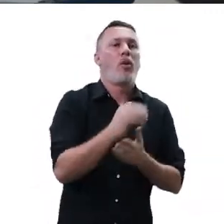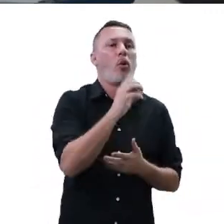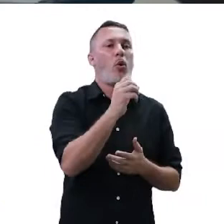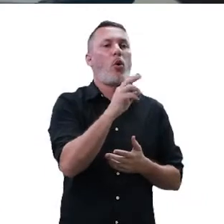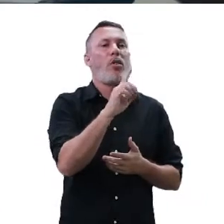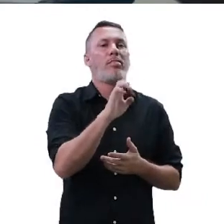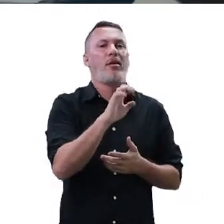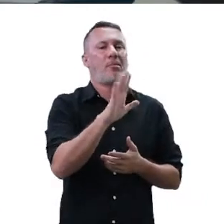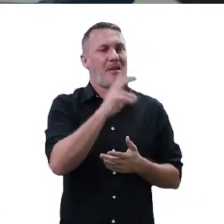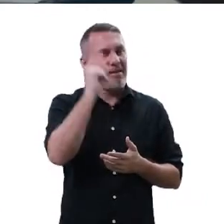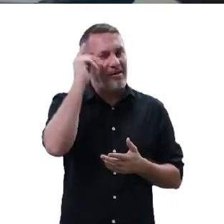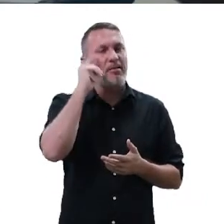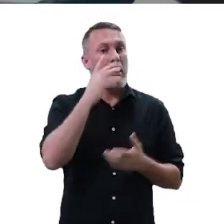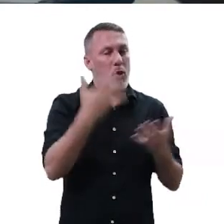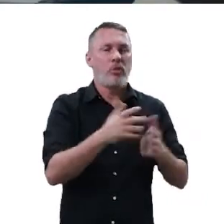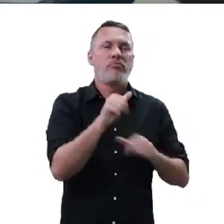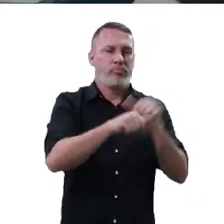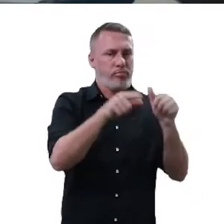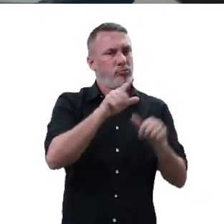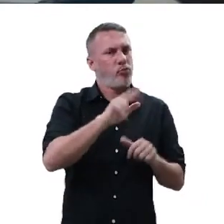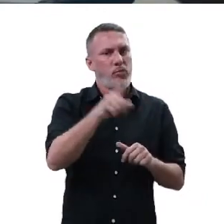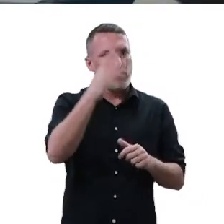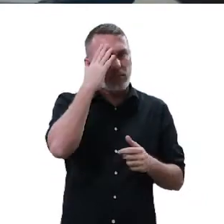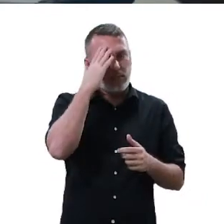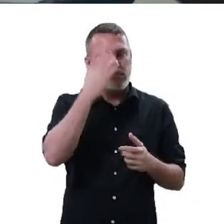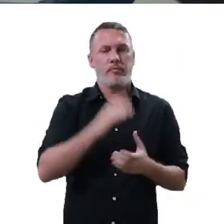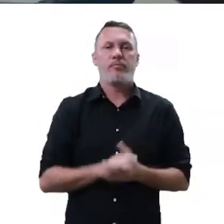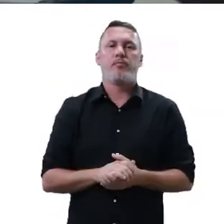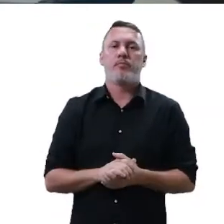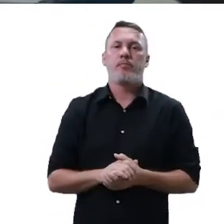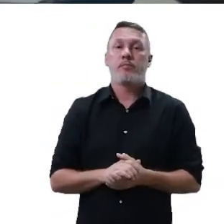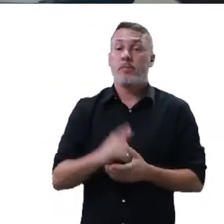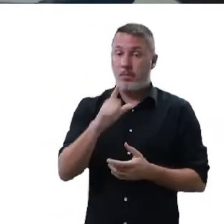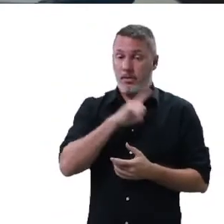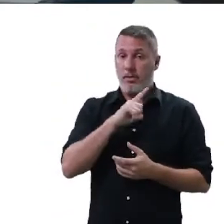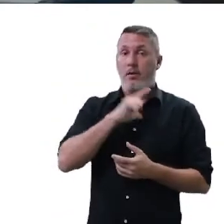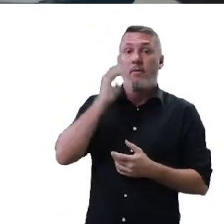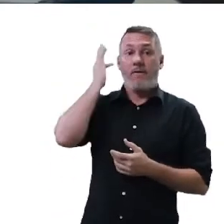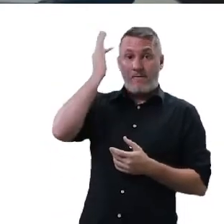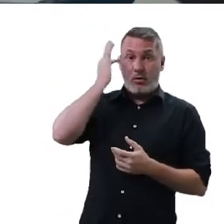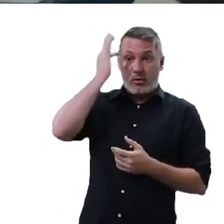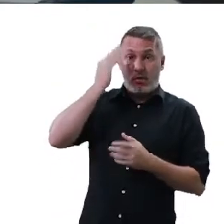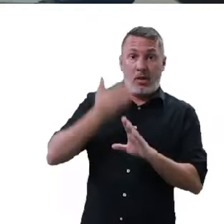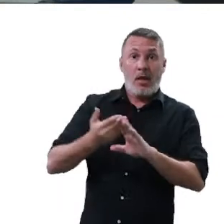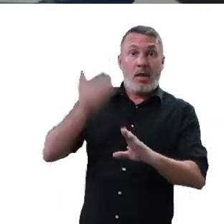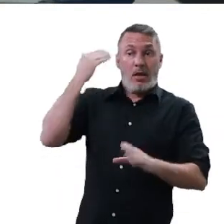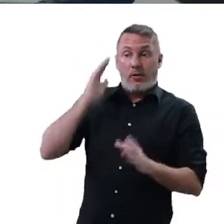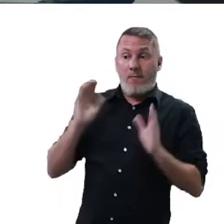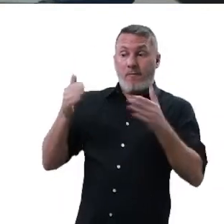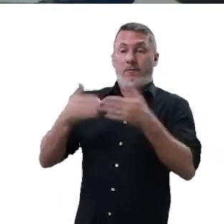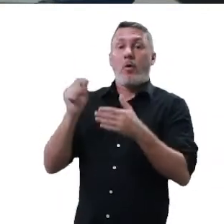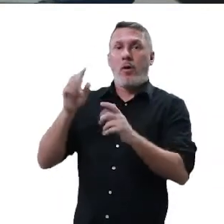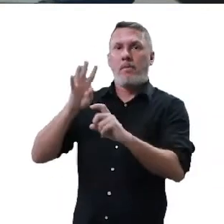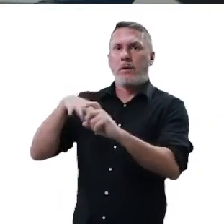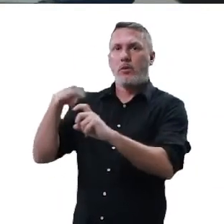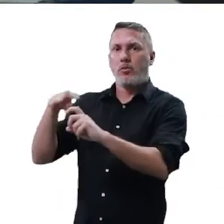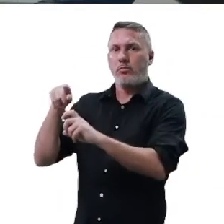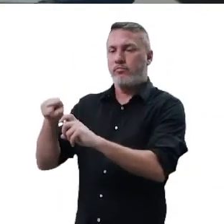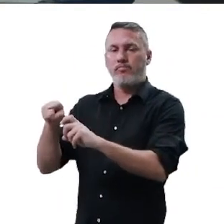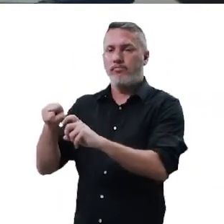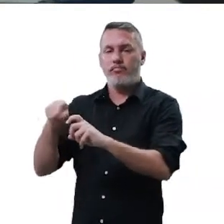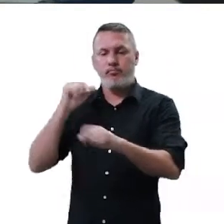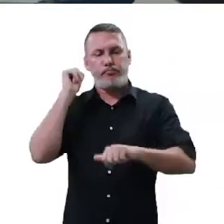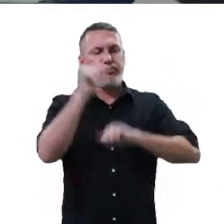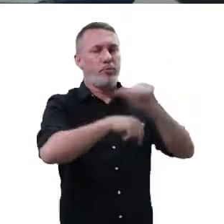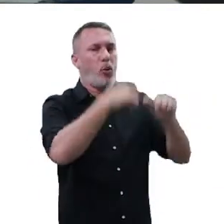Mas isso fica com outro papo. Esses filósofos pré-socráticos abandonam a ideia de uma cosmogonia